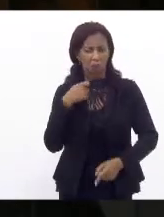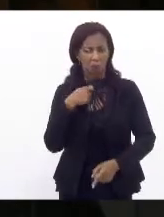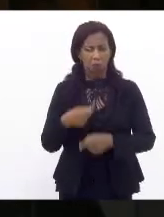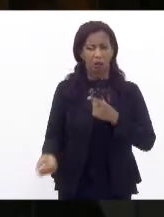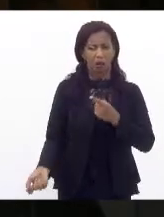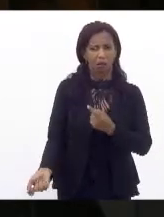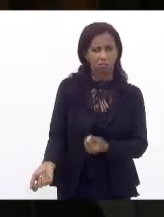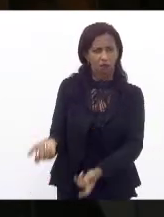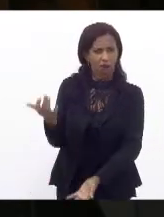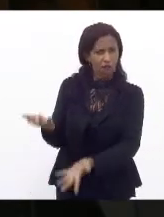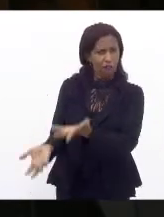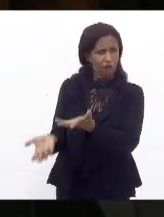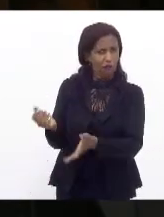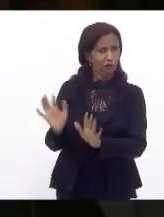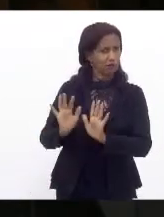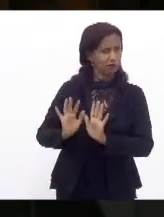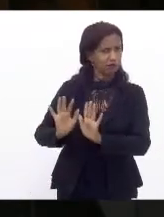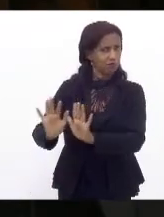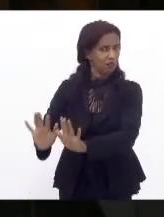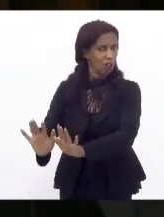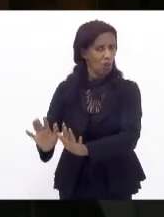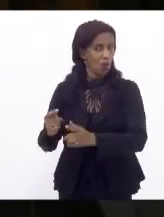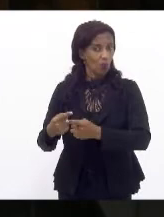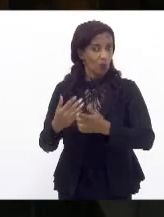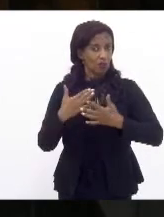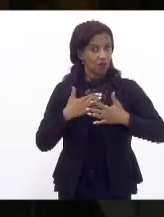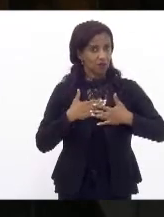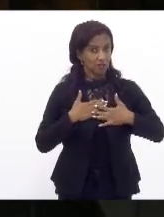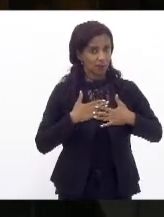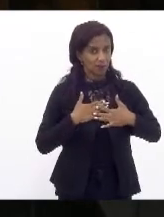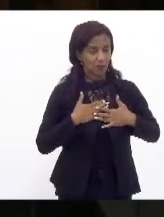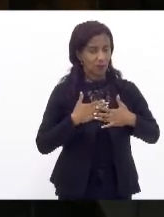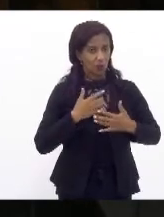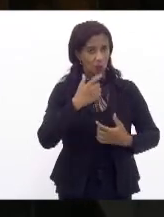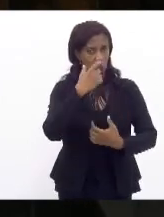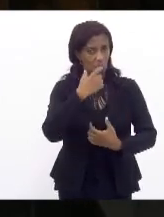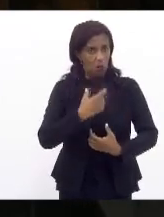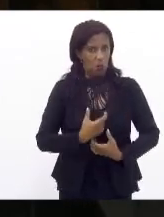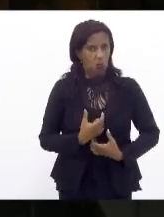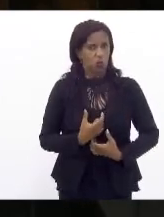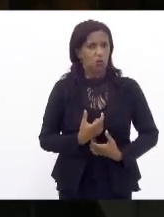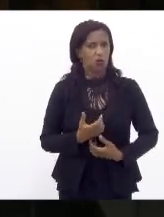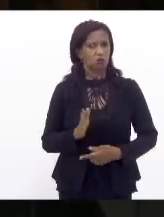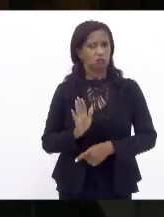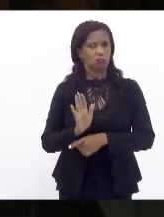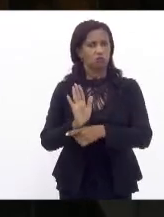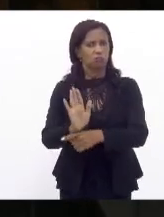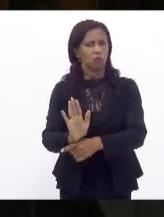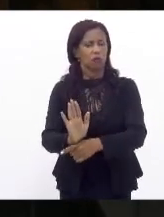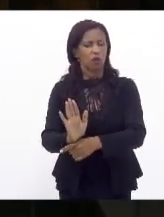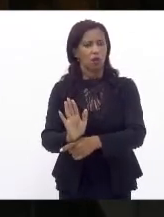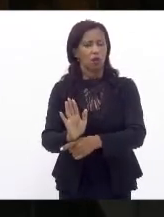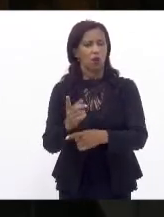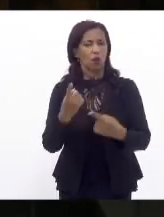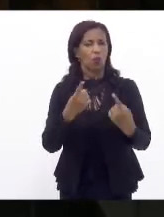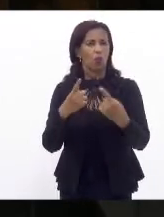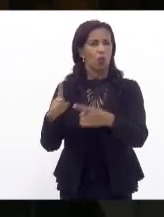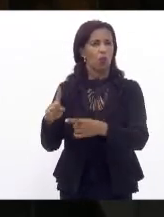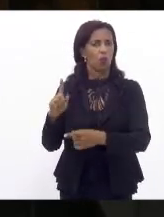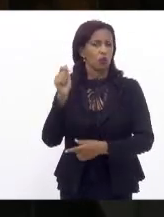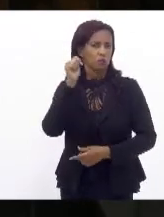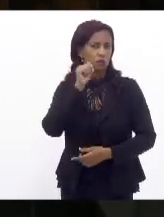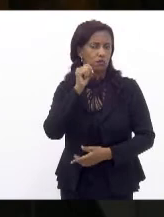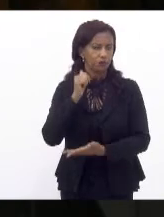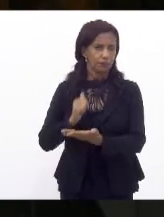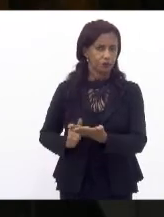fogueira, até porque seria da minha parte uma postura colaboradora da agressão sofrida pela